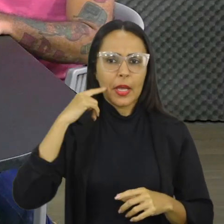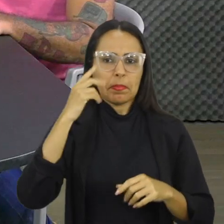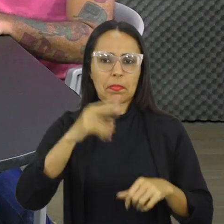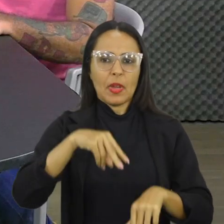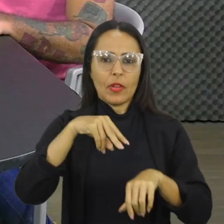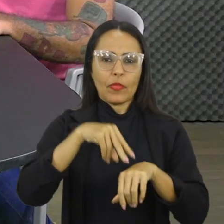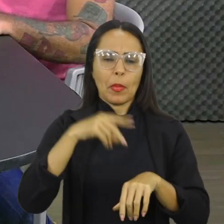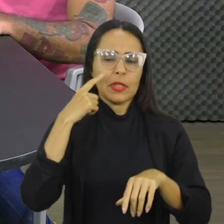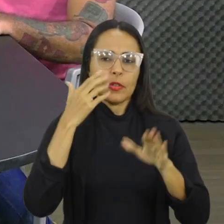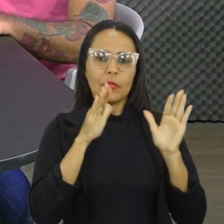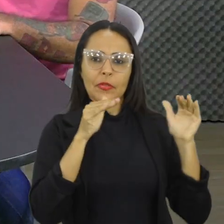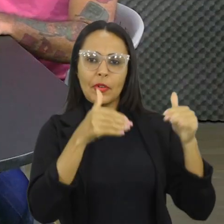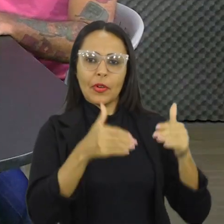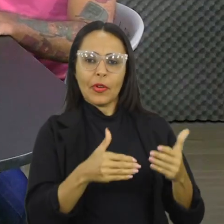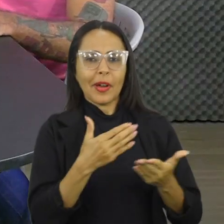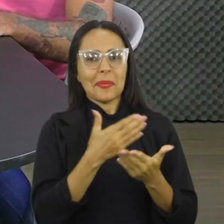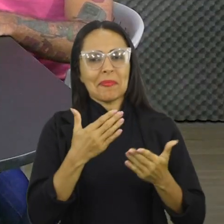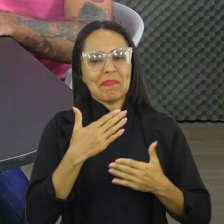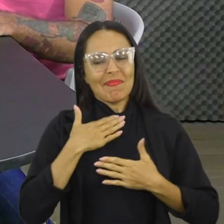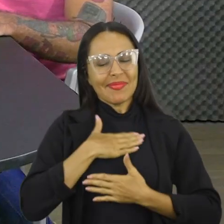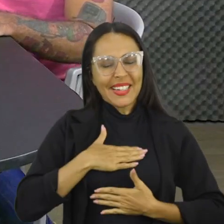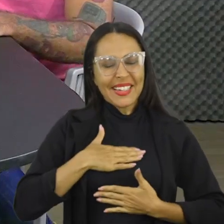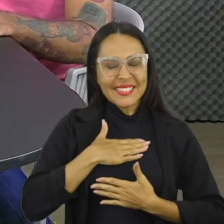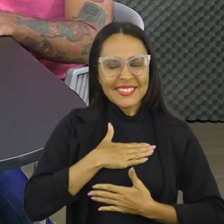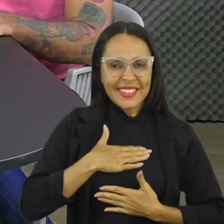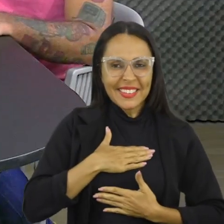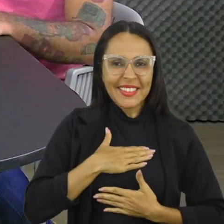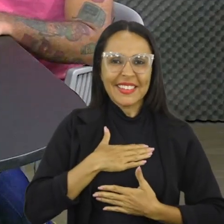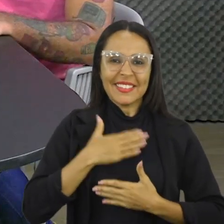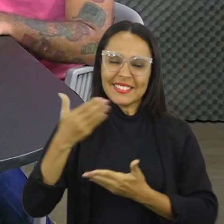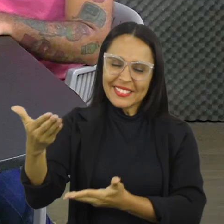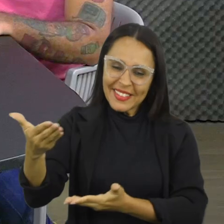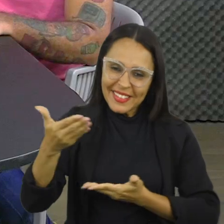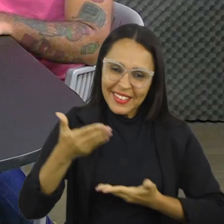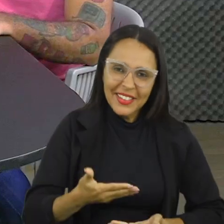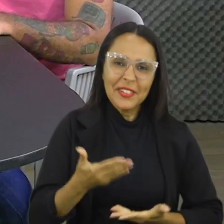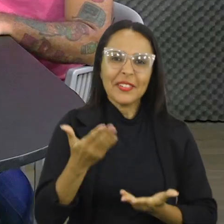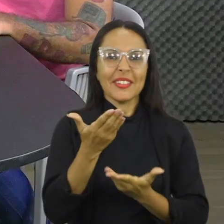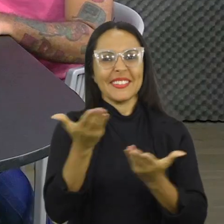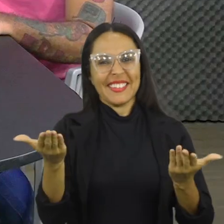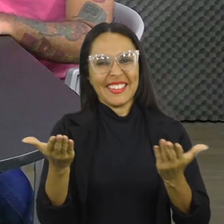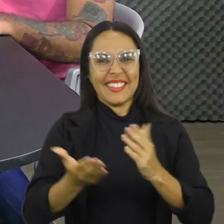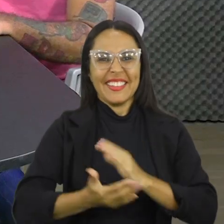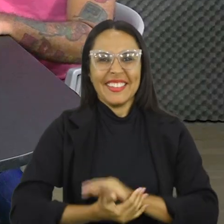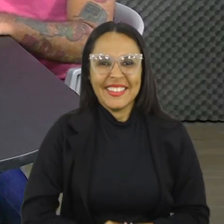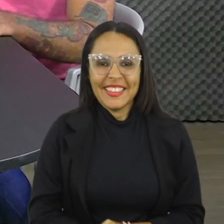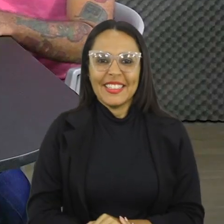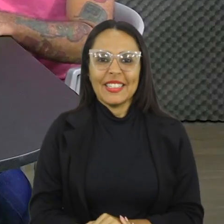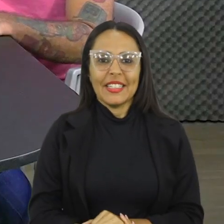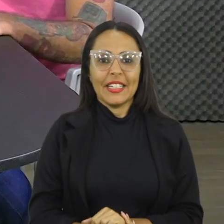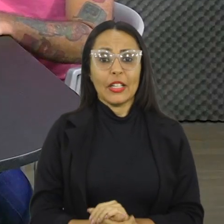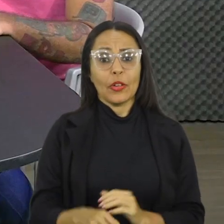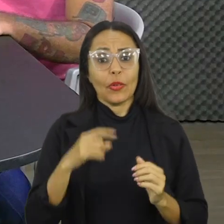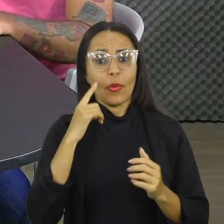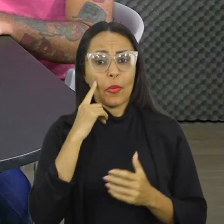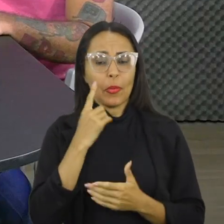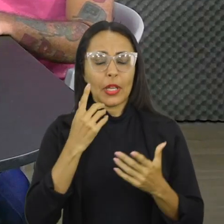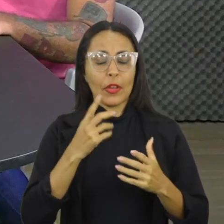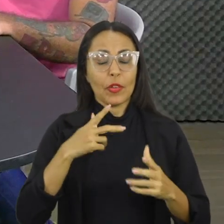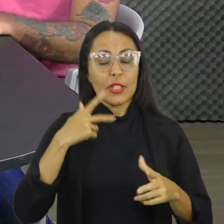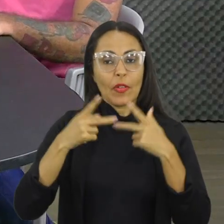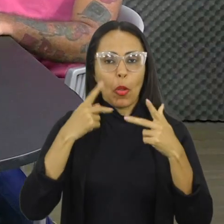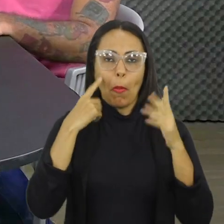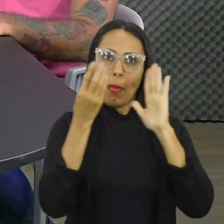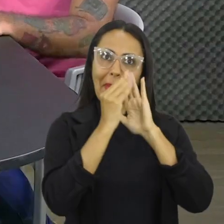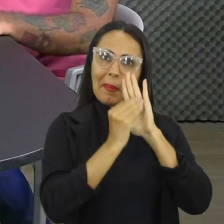performance vocal. Radassa, é um prazer receber você aqui. O prazer é meu. Que E... curriculozão que você falou agora.